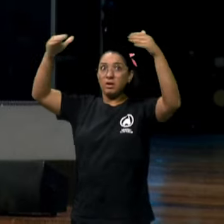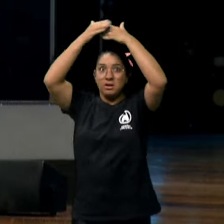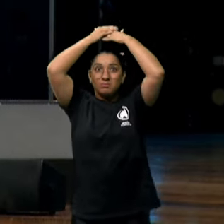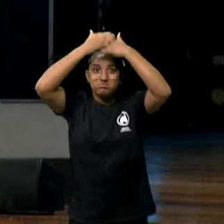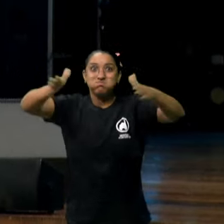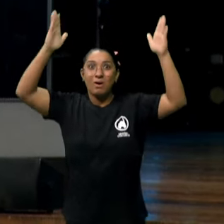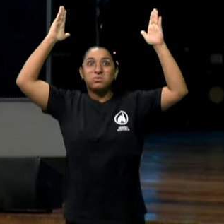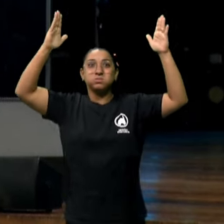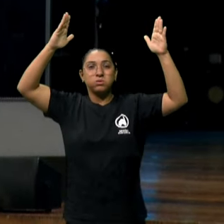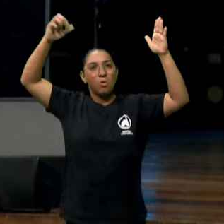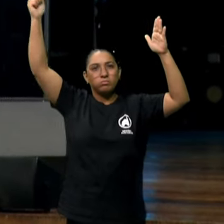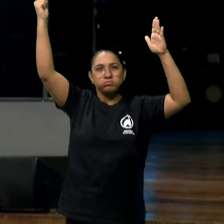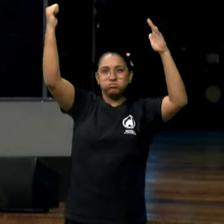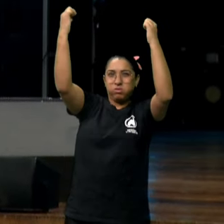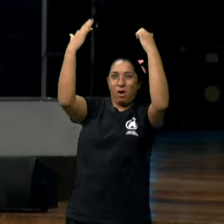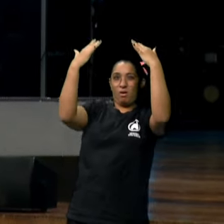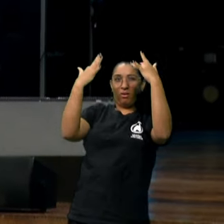minutos